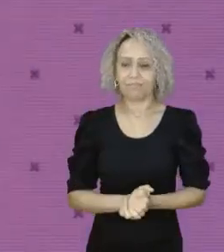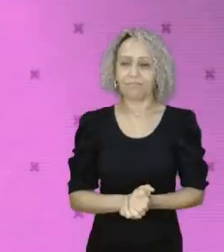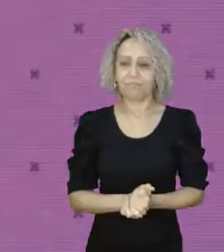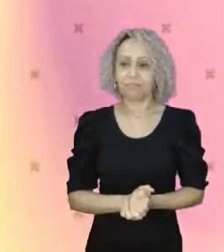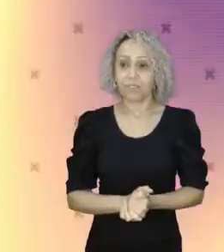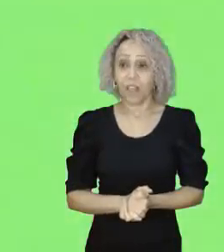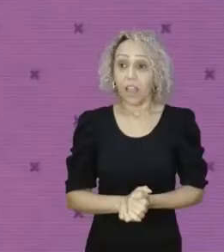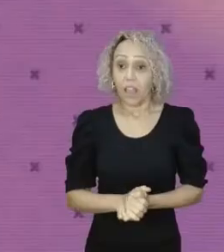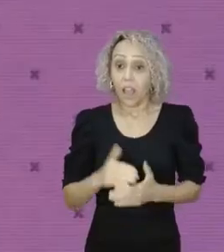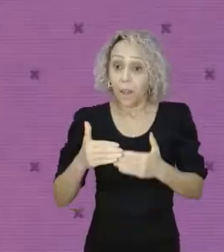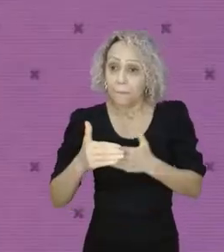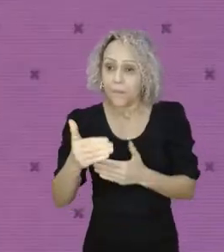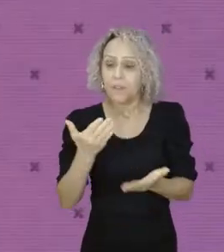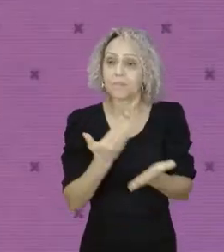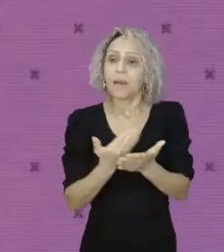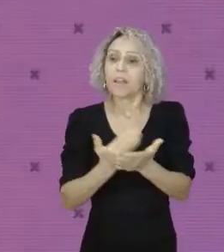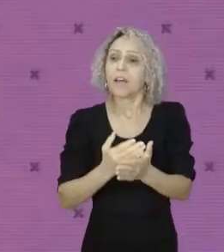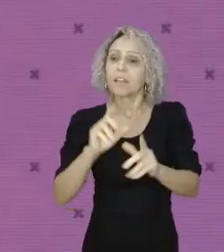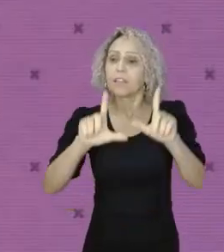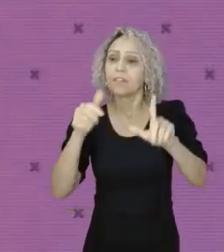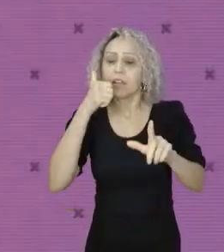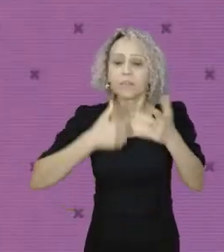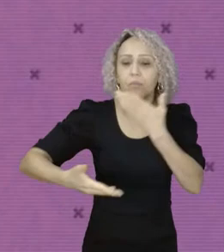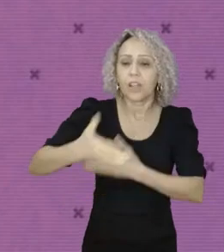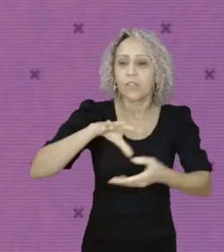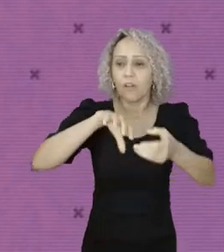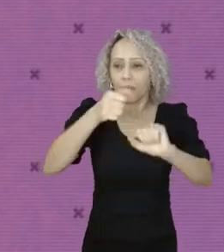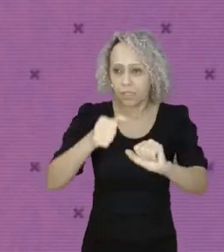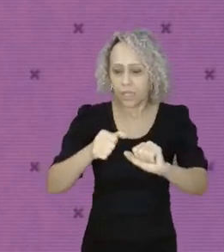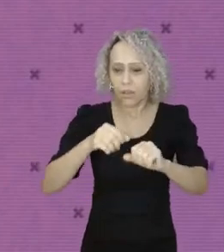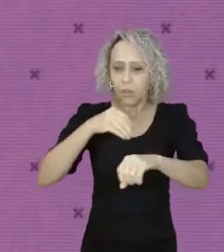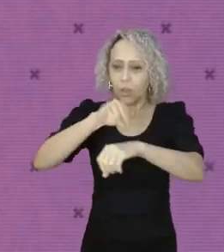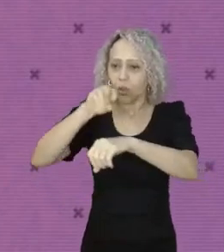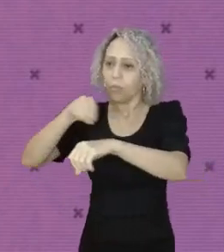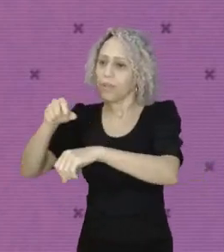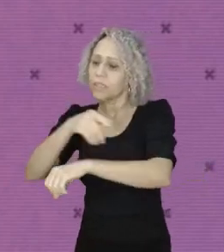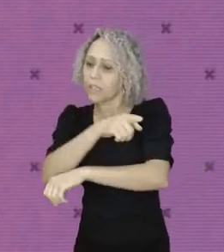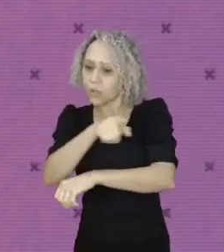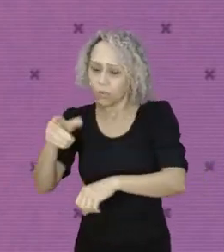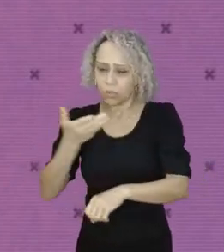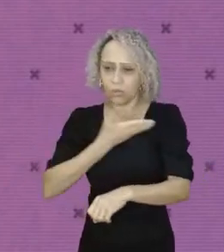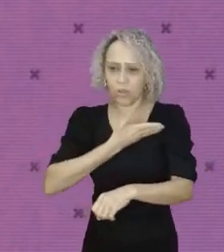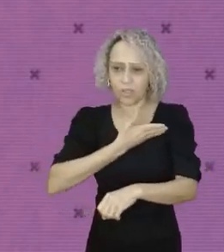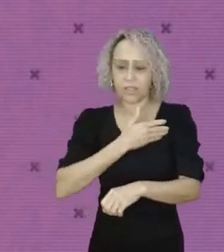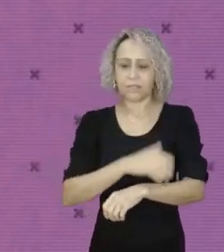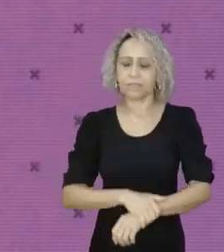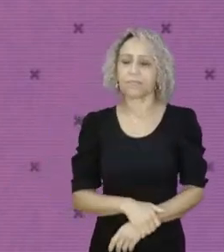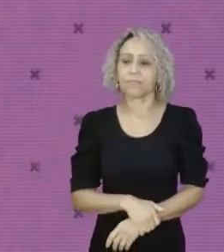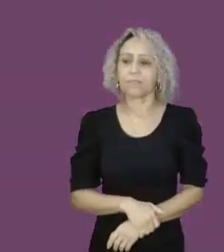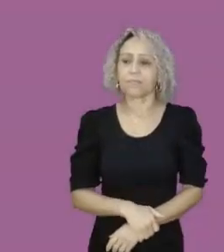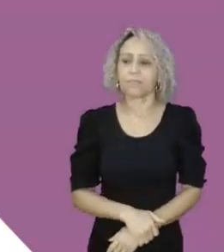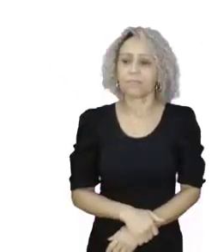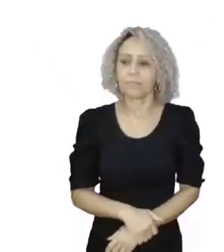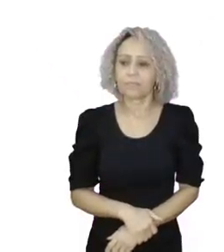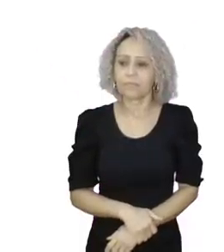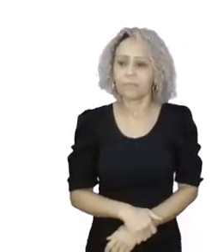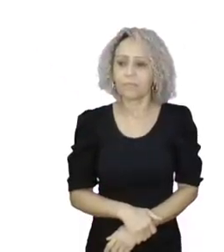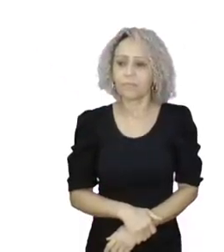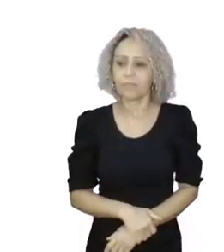Não perca as próximas aulas do TV Elas por Elas Formação e compartilhe com as suas companheiras.